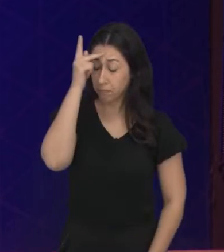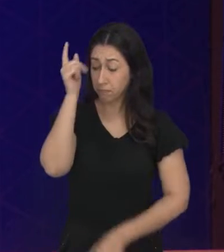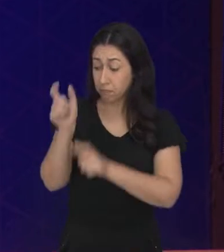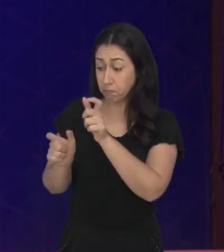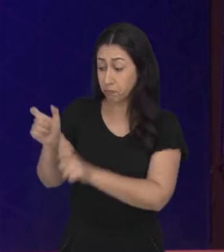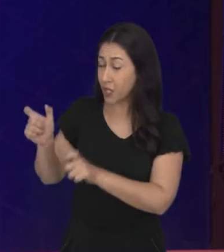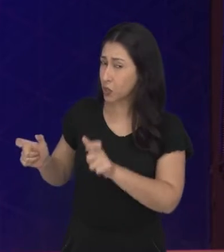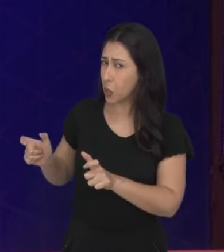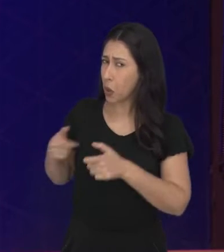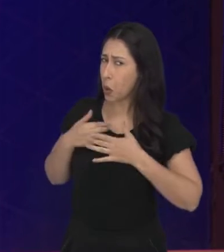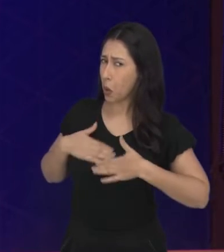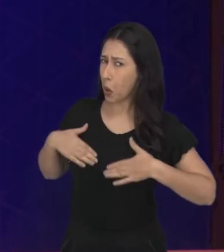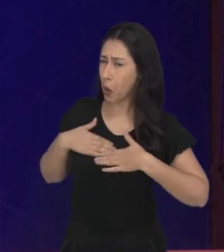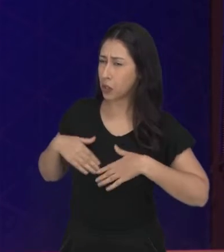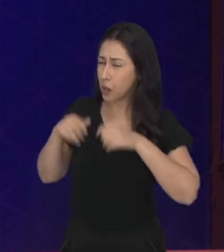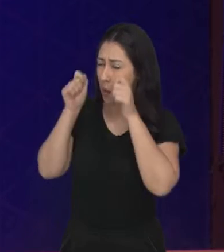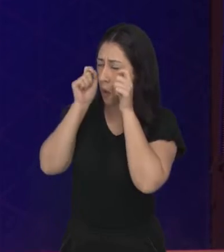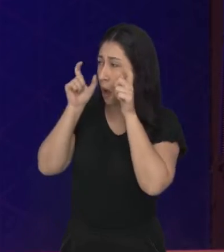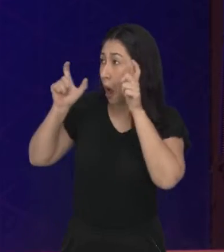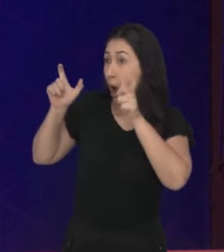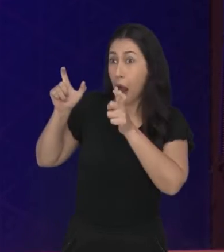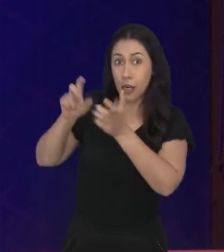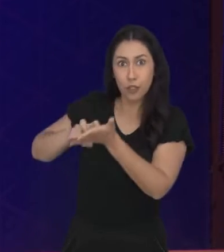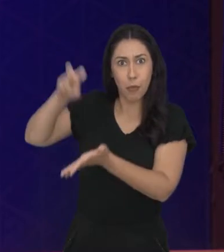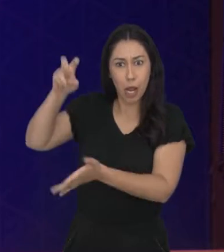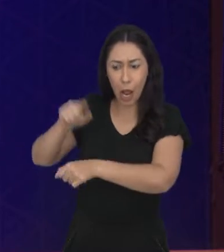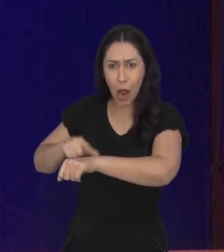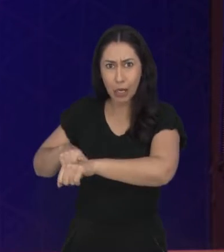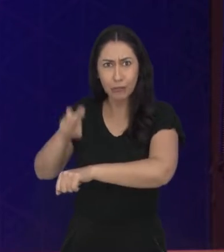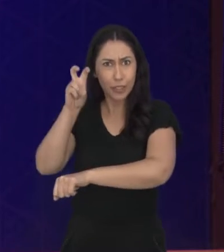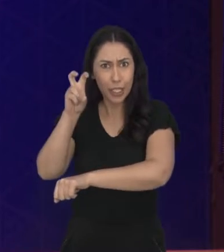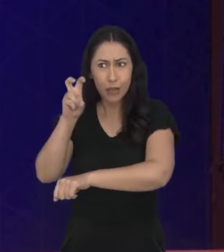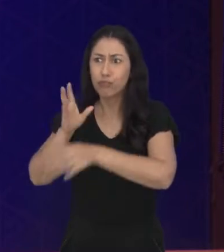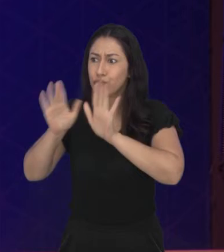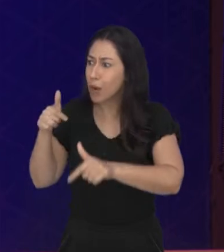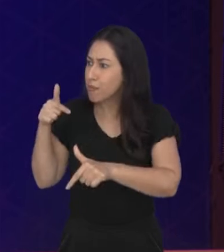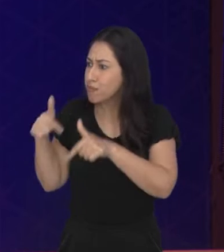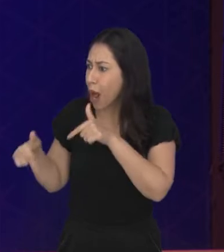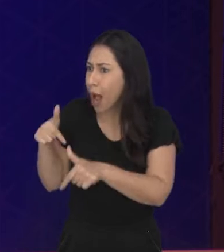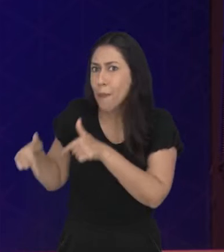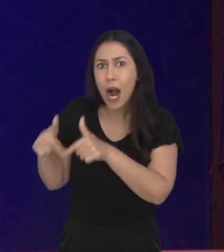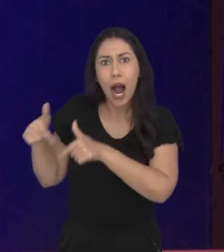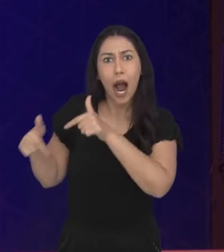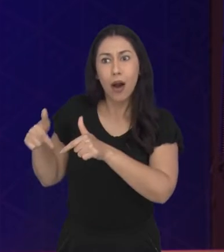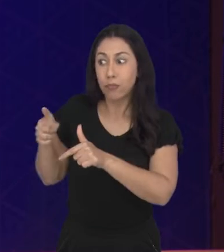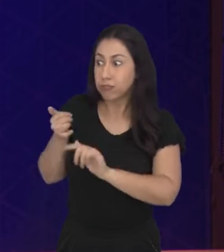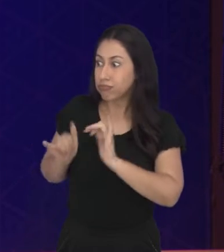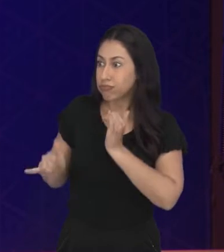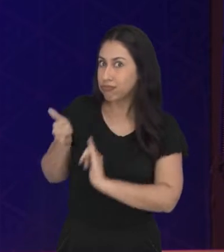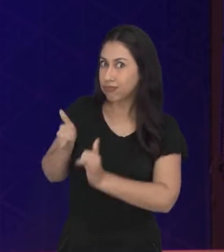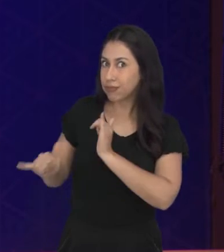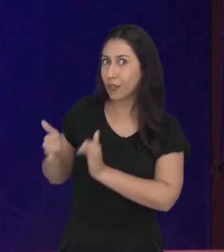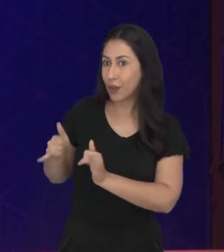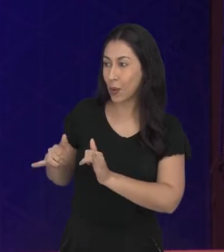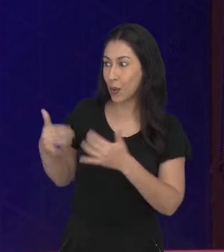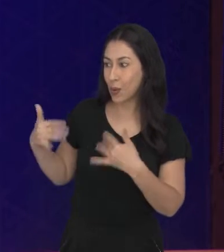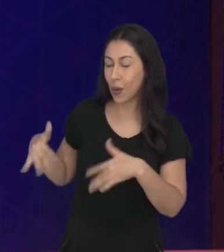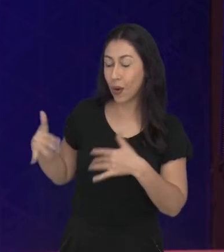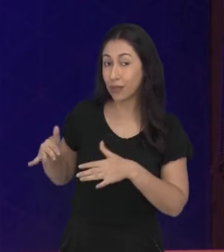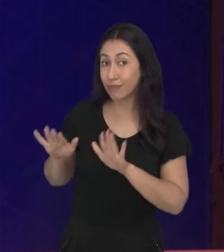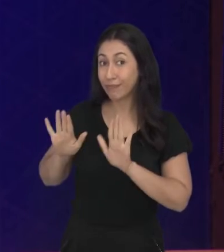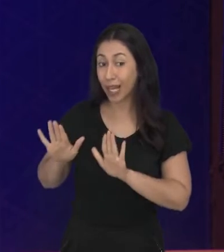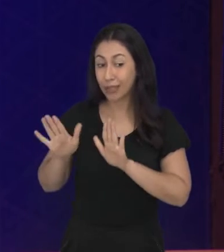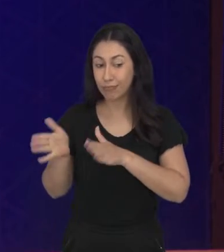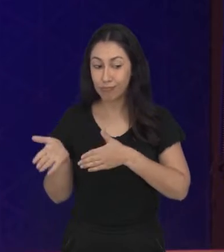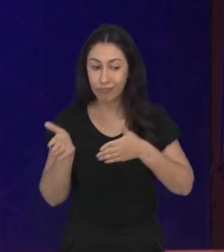Existem muitas pessoas que gostam de acordar cedo, levantam às 5 horas da manhã e são super produtivas, com uma disposição invejável.